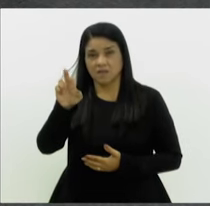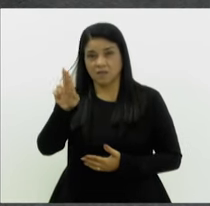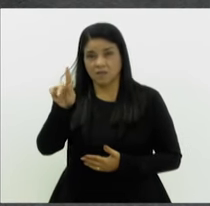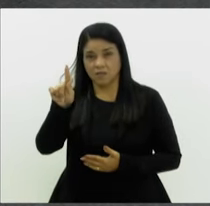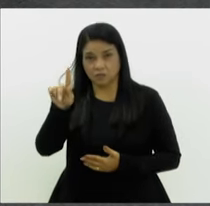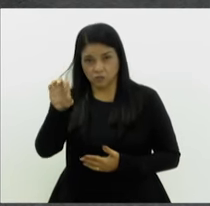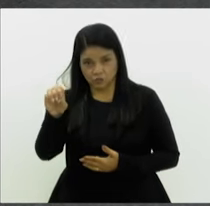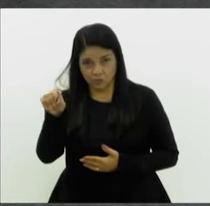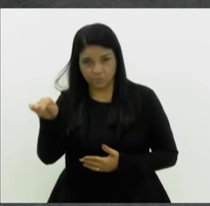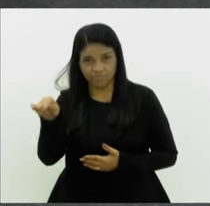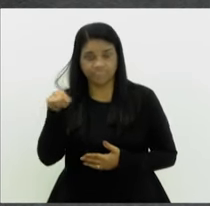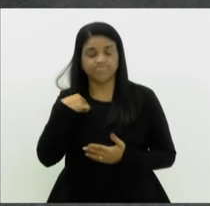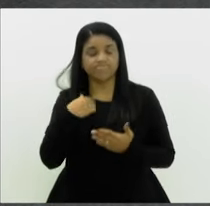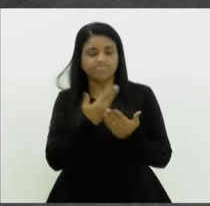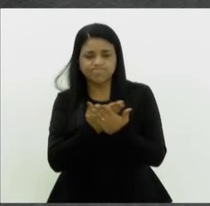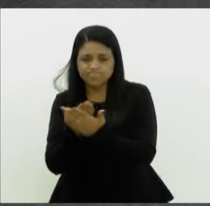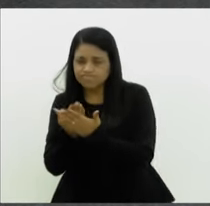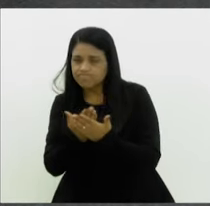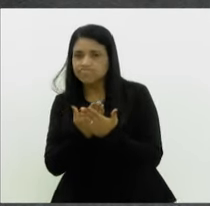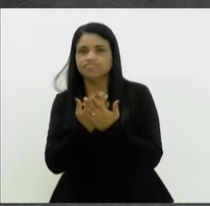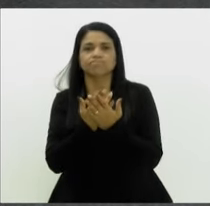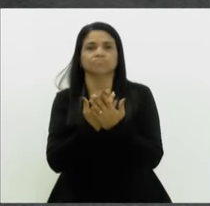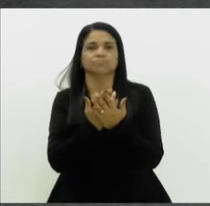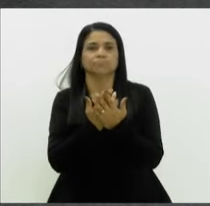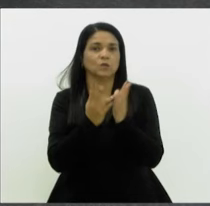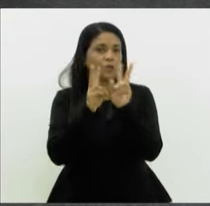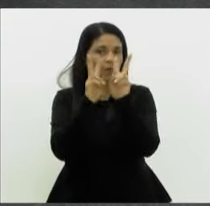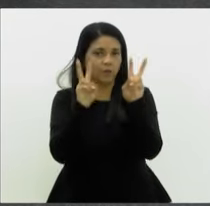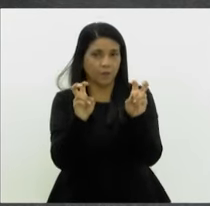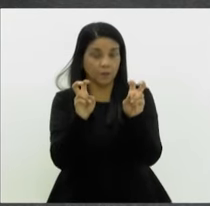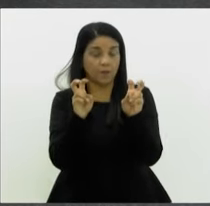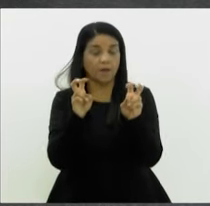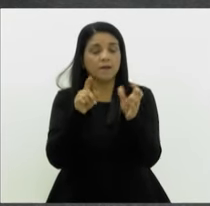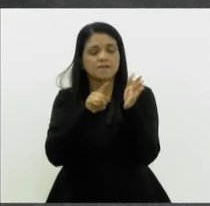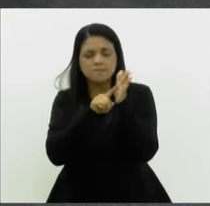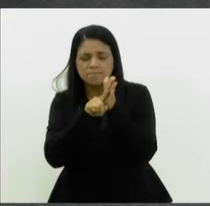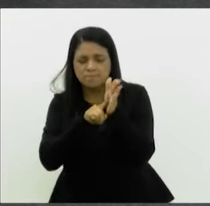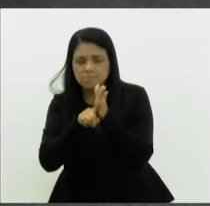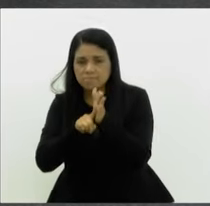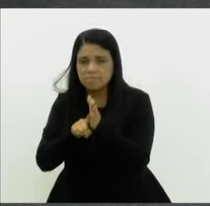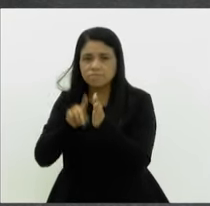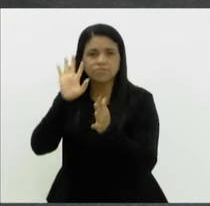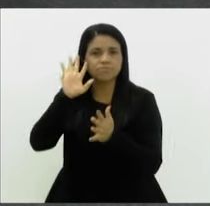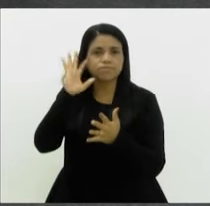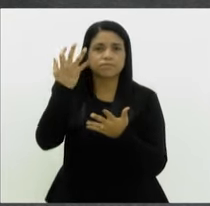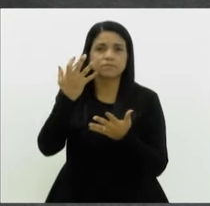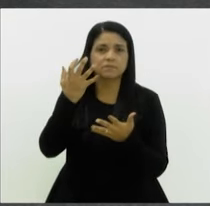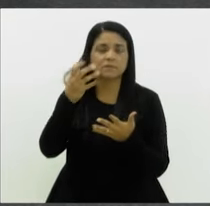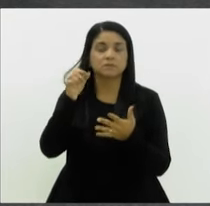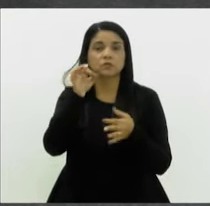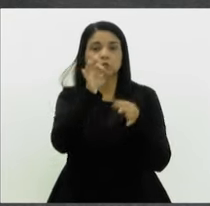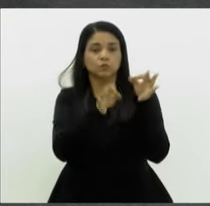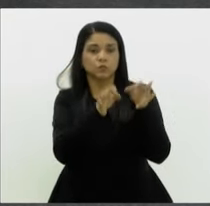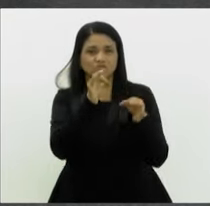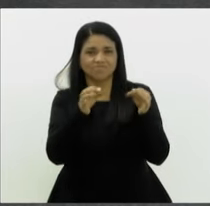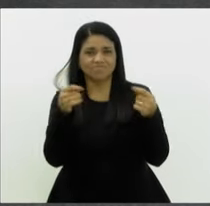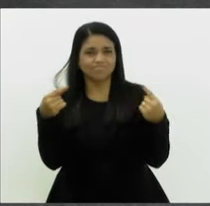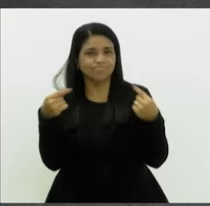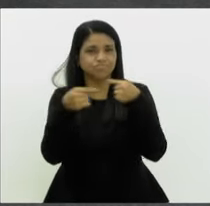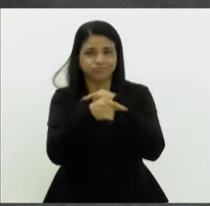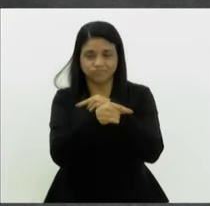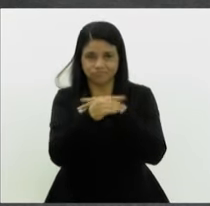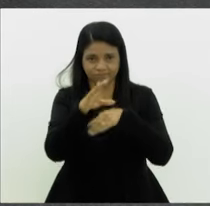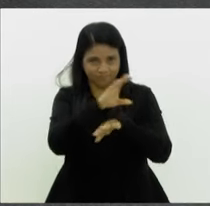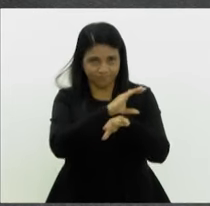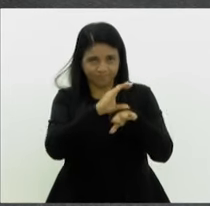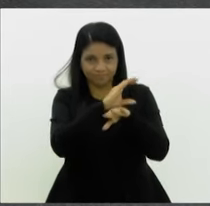ele fosse examinar a decisão do julgado inconstitucional